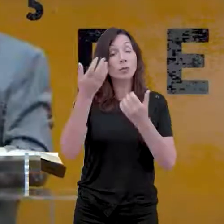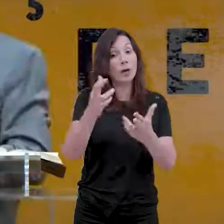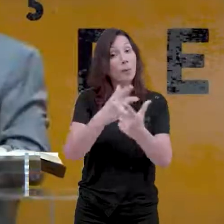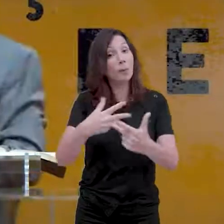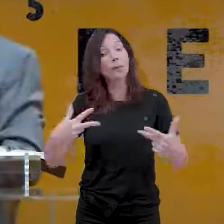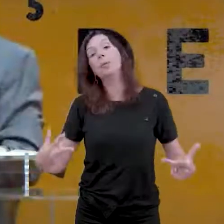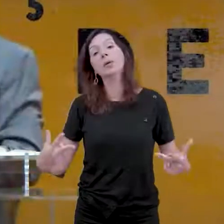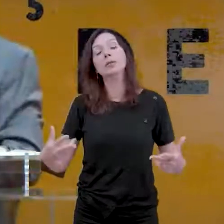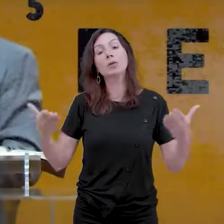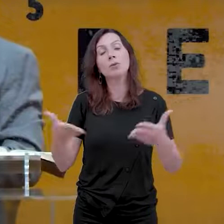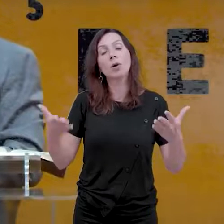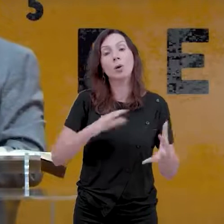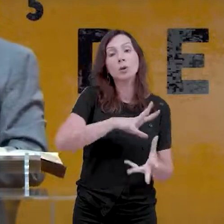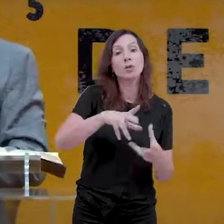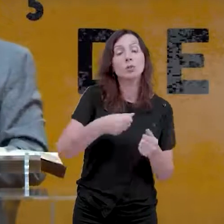e celestiais.